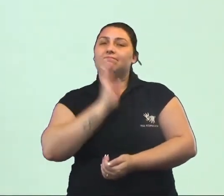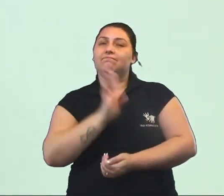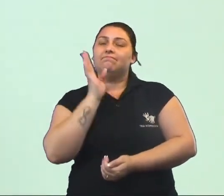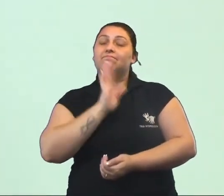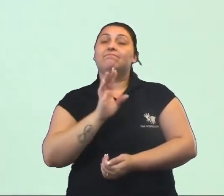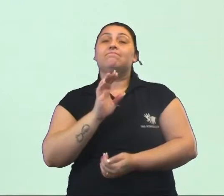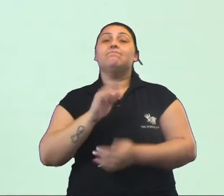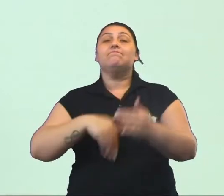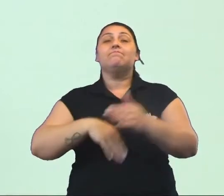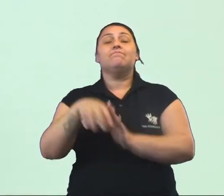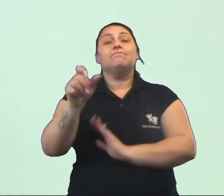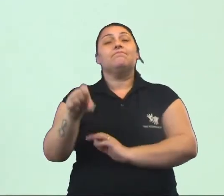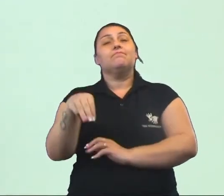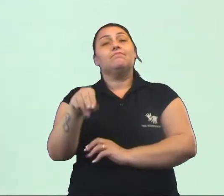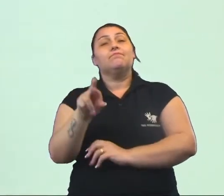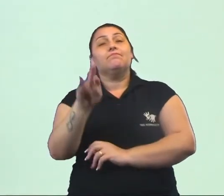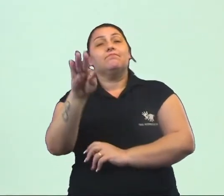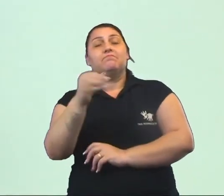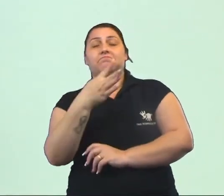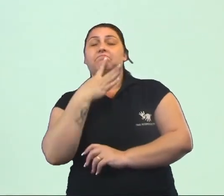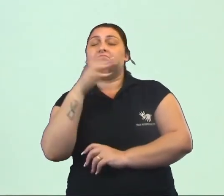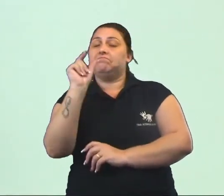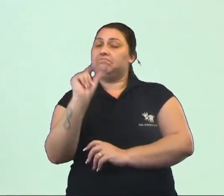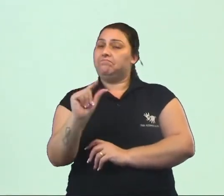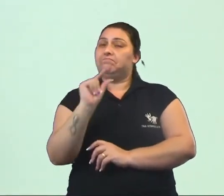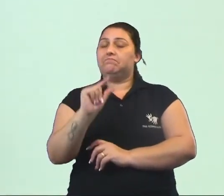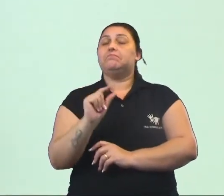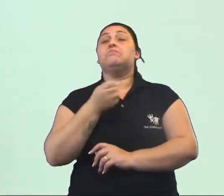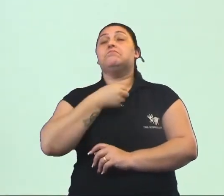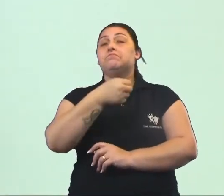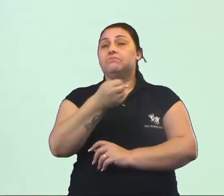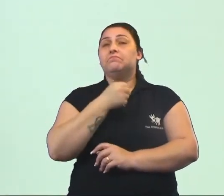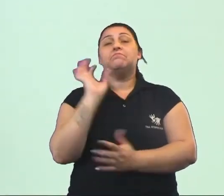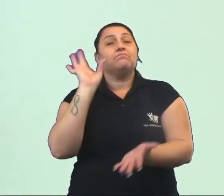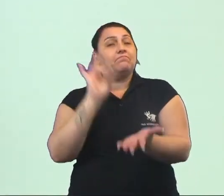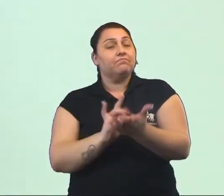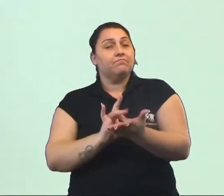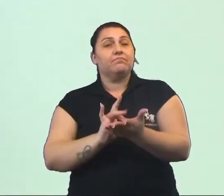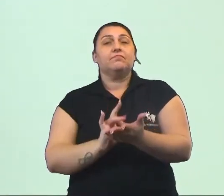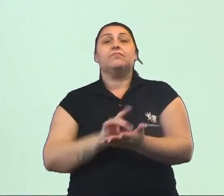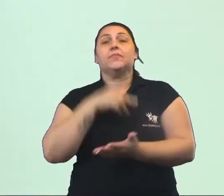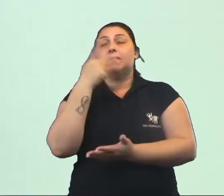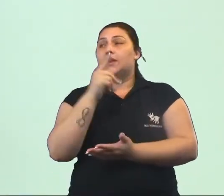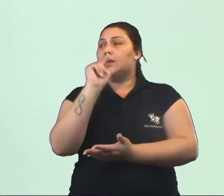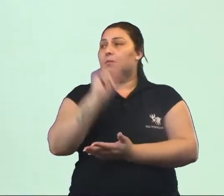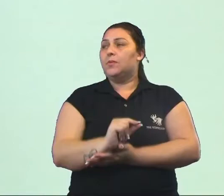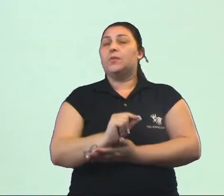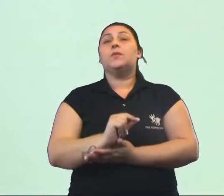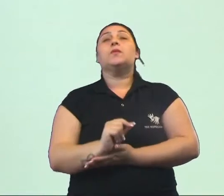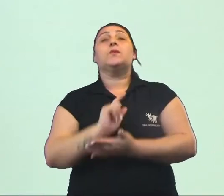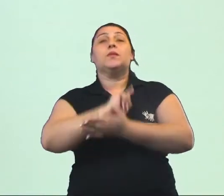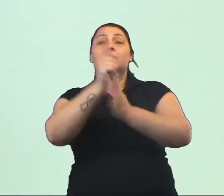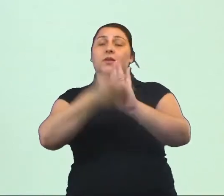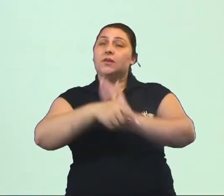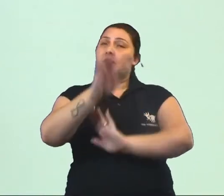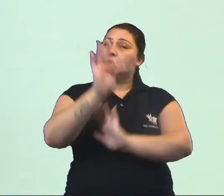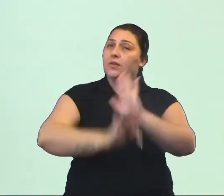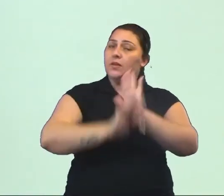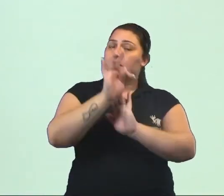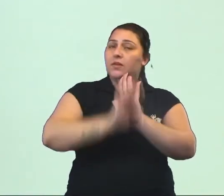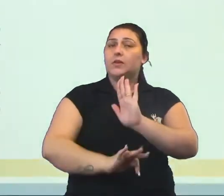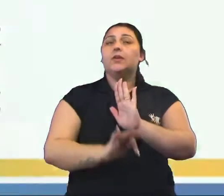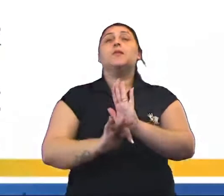com a jogadora Marta, conhecer um pouquinho sobre ela, e é uma entrevista real. Vamos falar um pouquinho sobre esse gênero